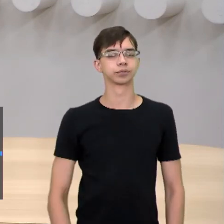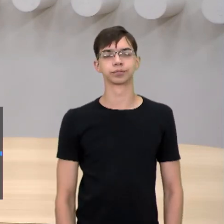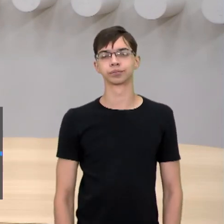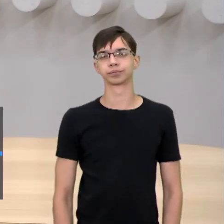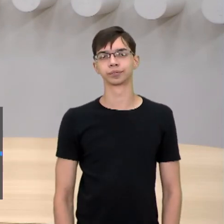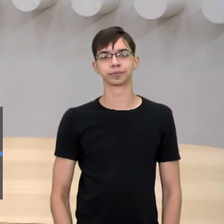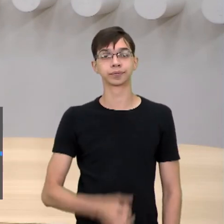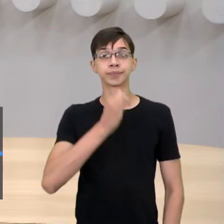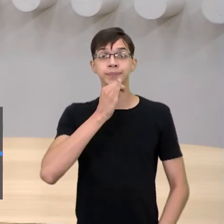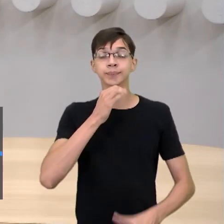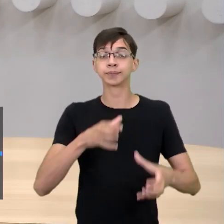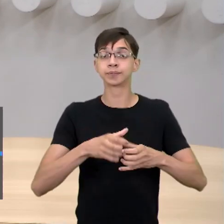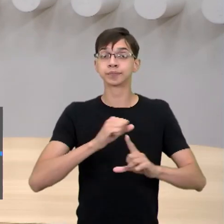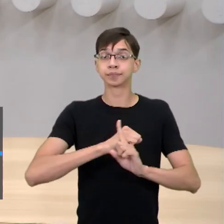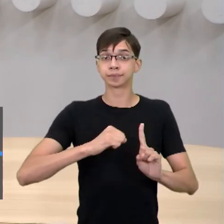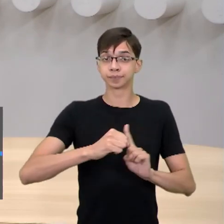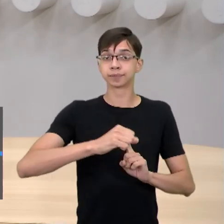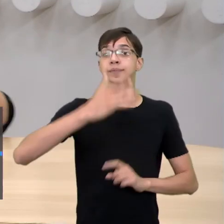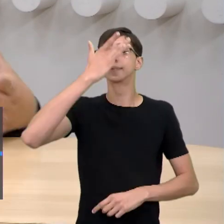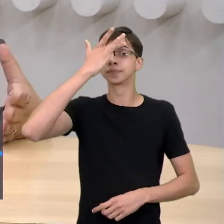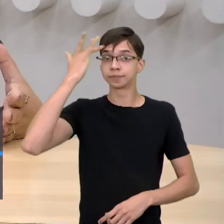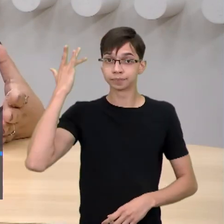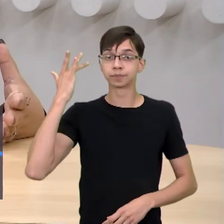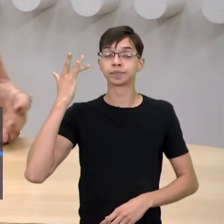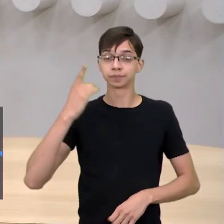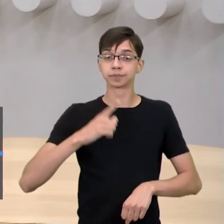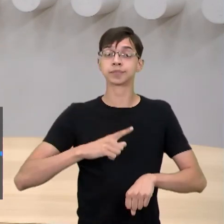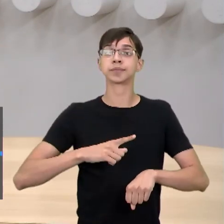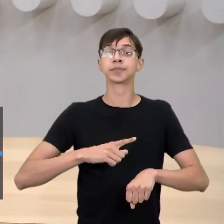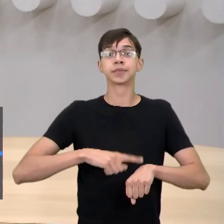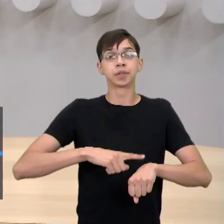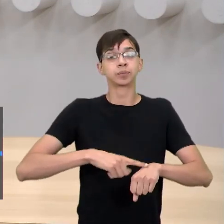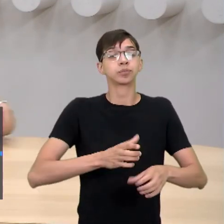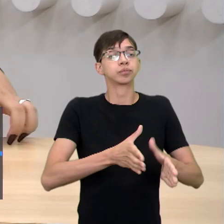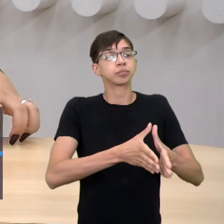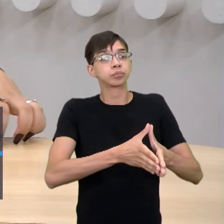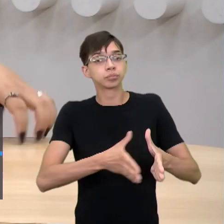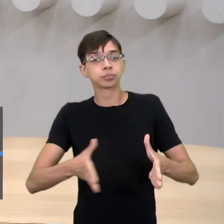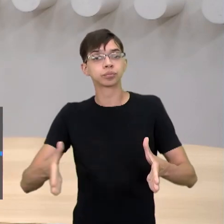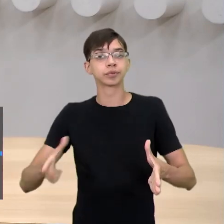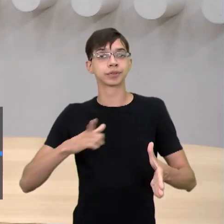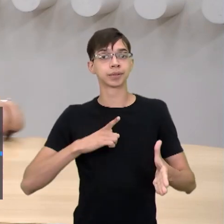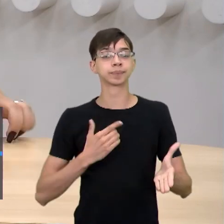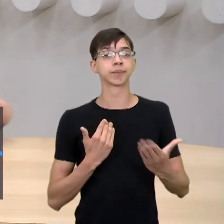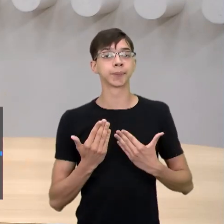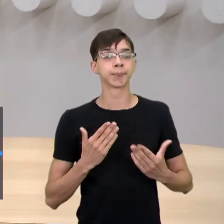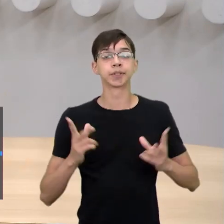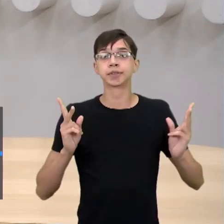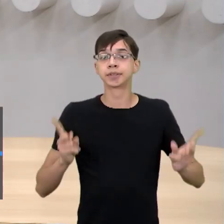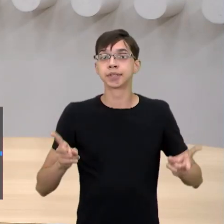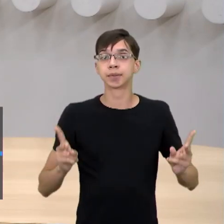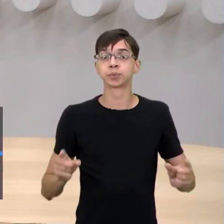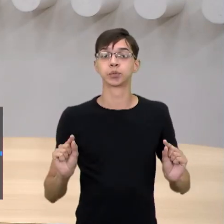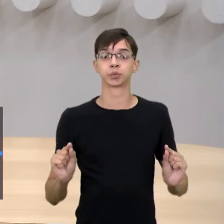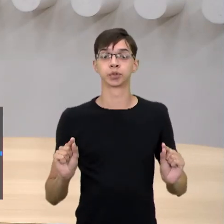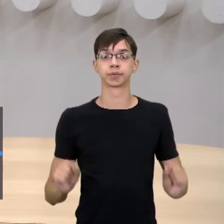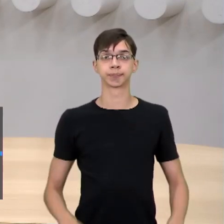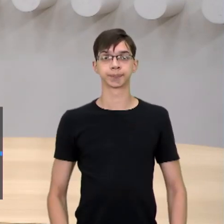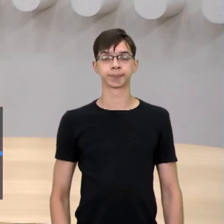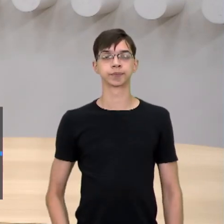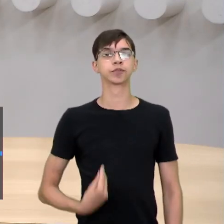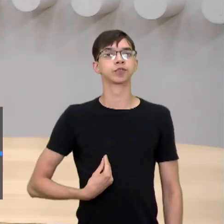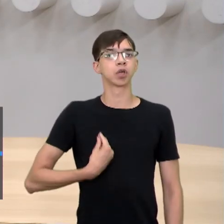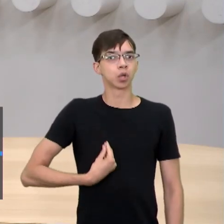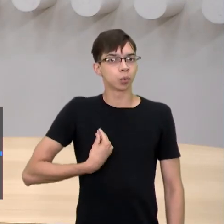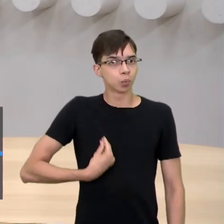você tem pessoas que, durante um tempo, numa relação estável significa que tem